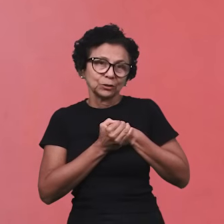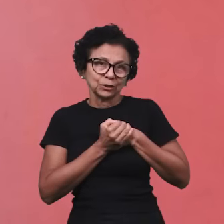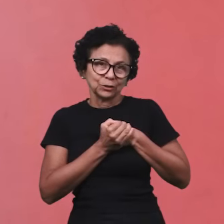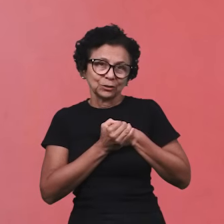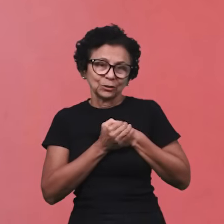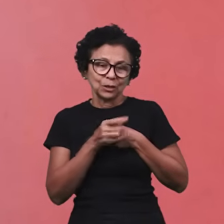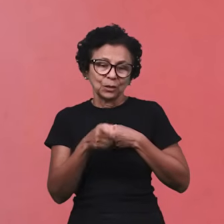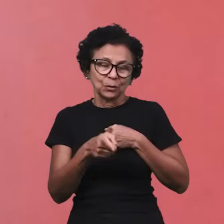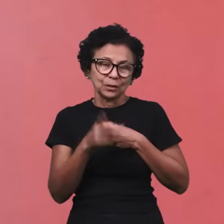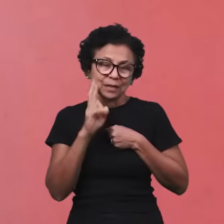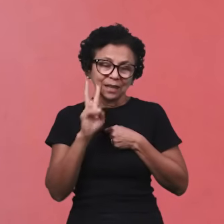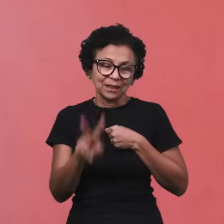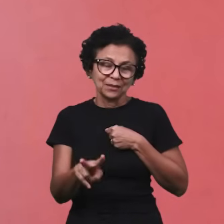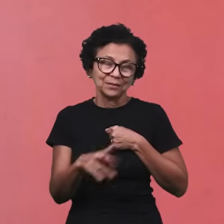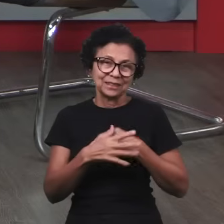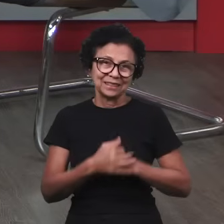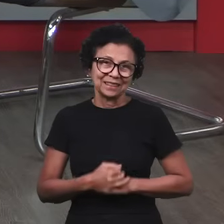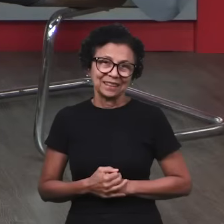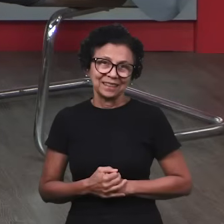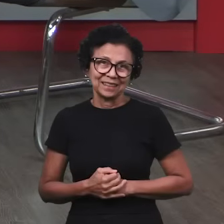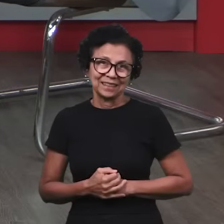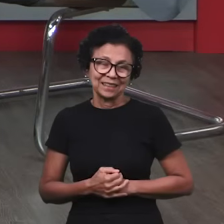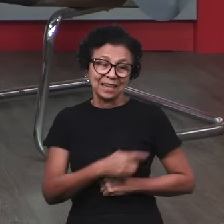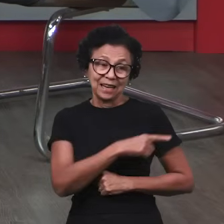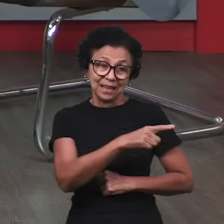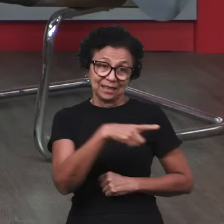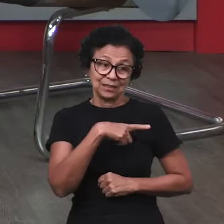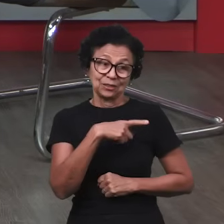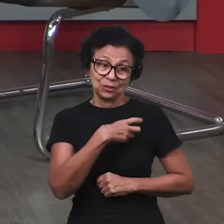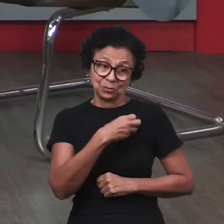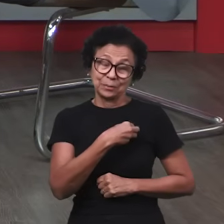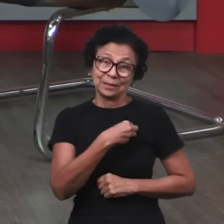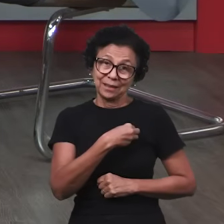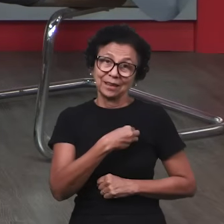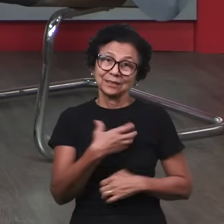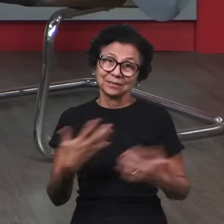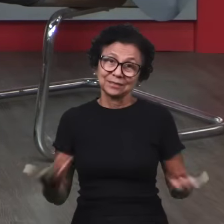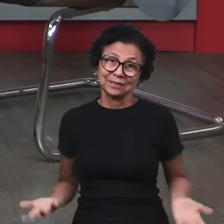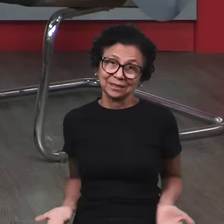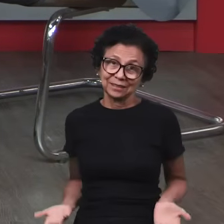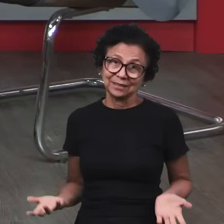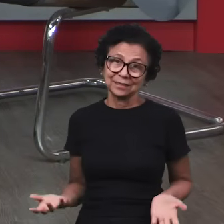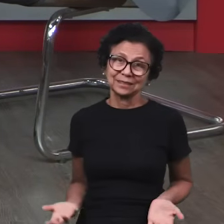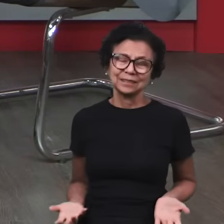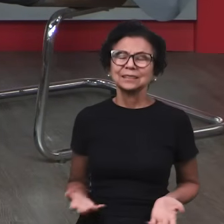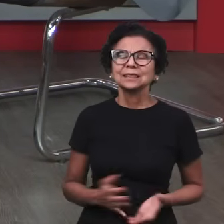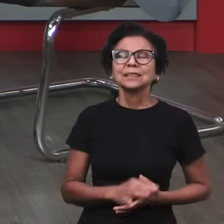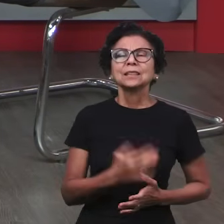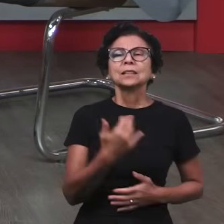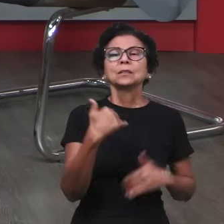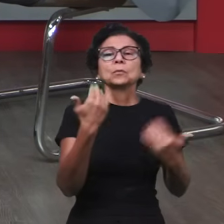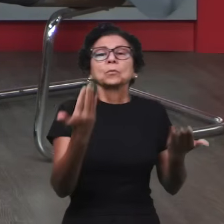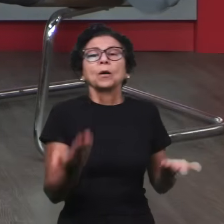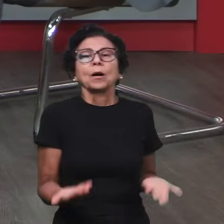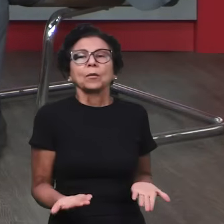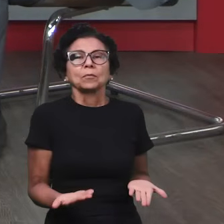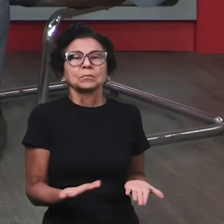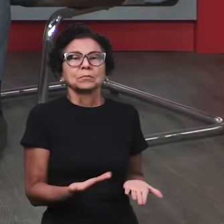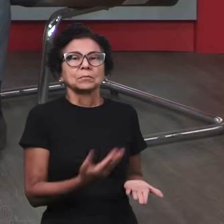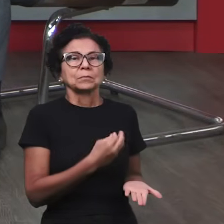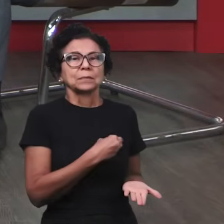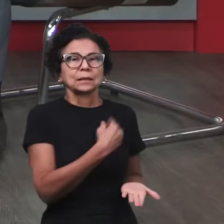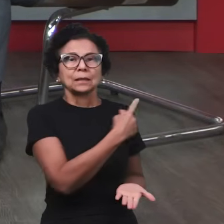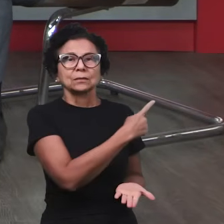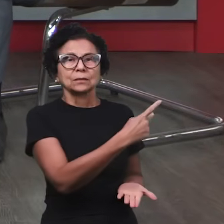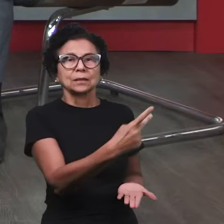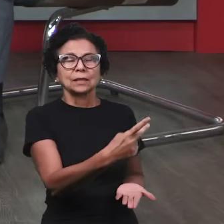ver o pecado deles. Mas eles tinham. Claro. Aí, qual que era o pecado deles? Eu não sei. Mas eles não deram pedrada, porque eles sabiam.